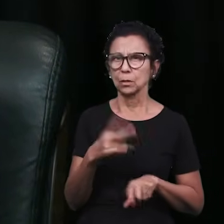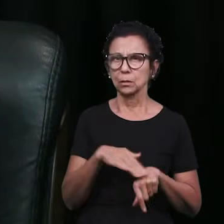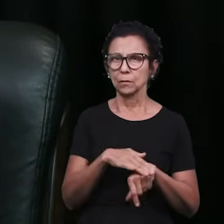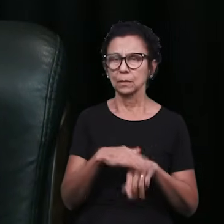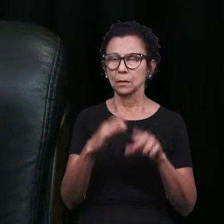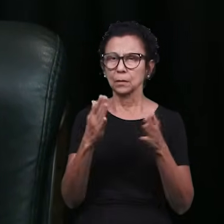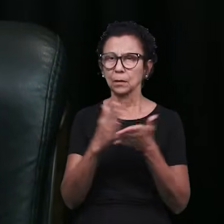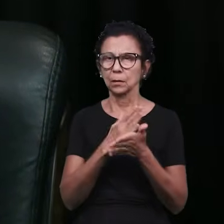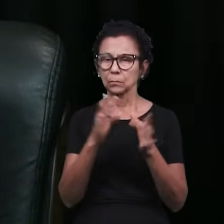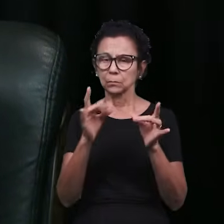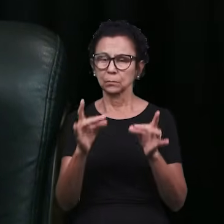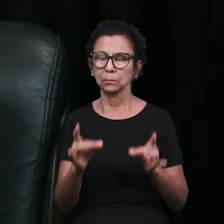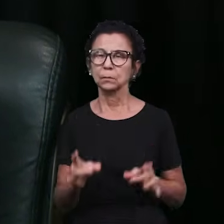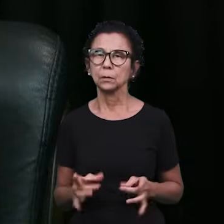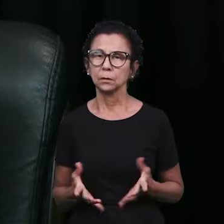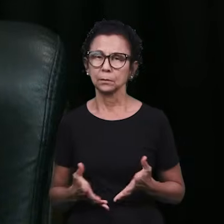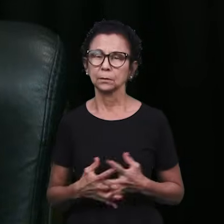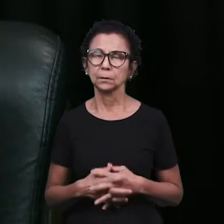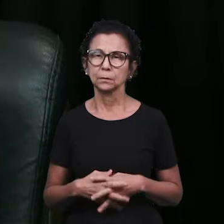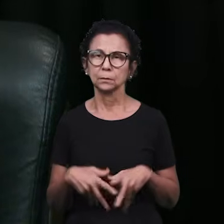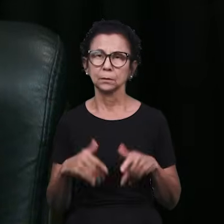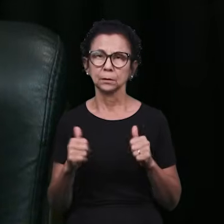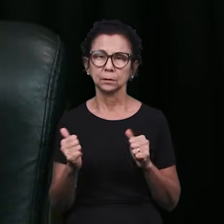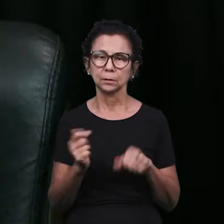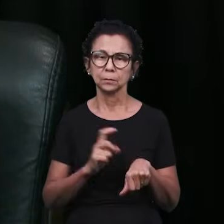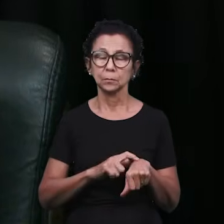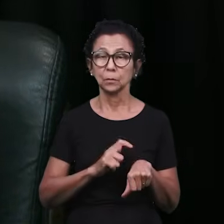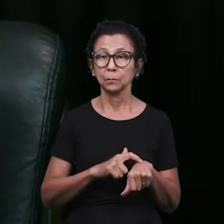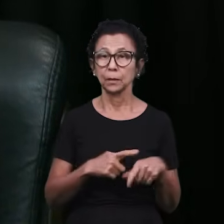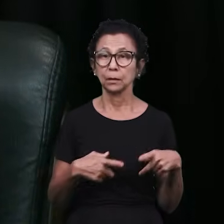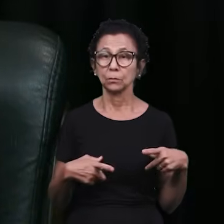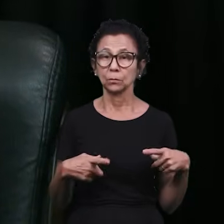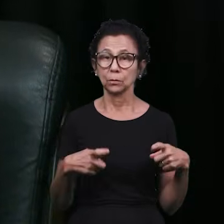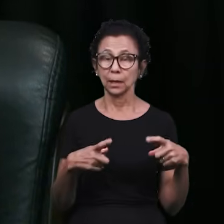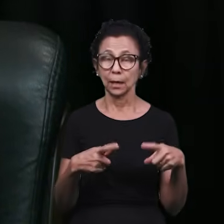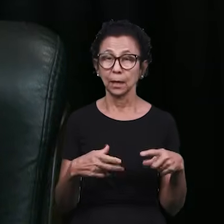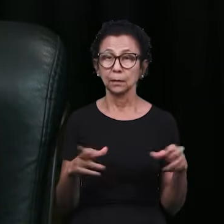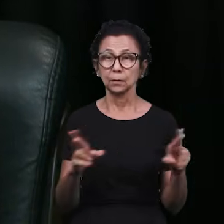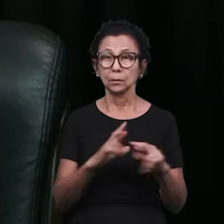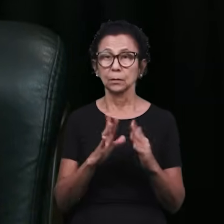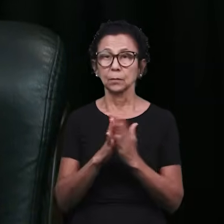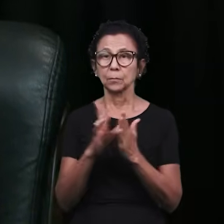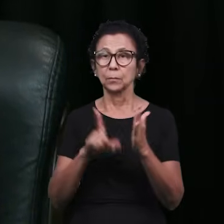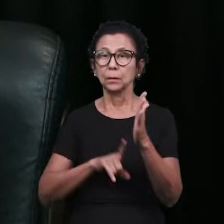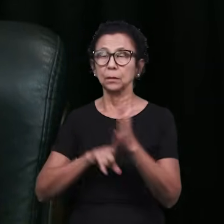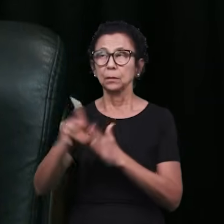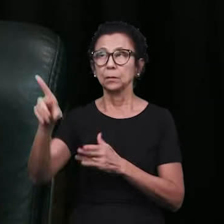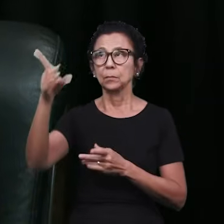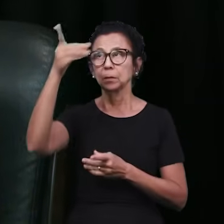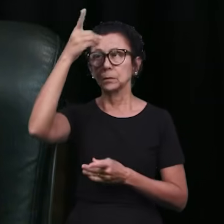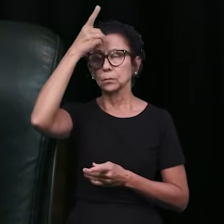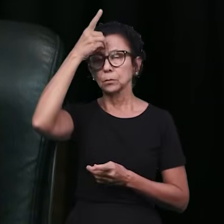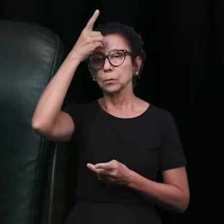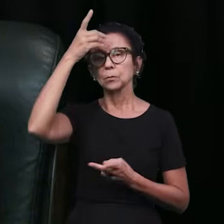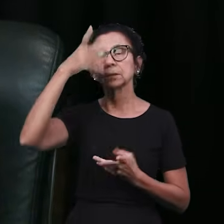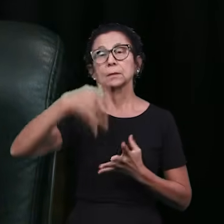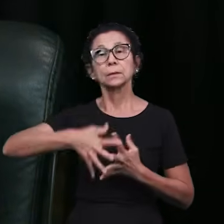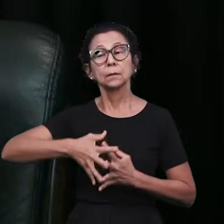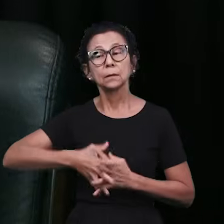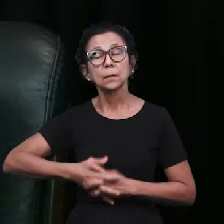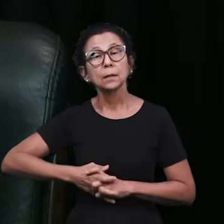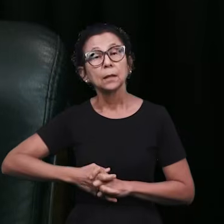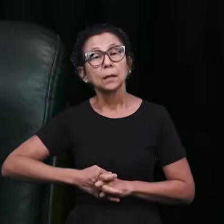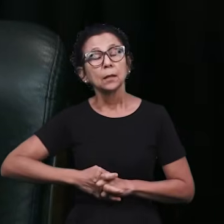detalhes desse momento aqui, que está muito ligado à consulta à palavra, a dons espirituais, A porque consulta ao havia